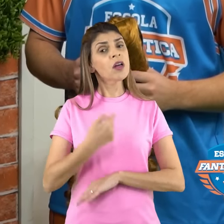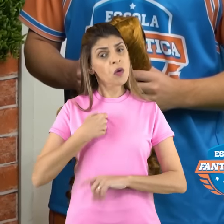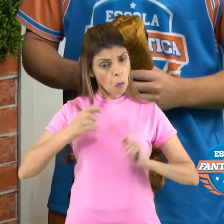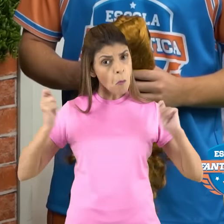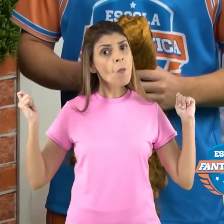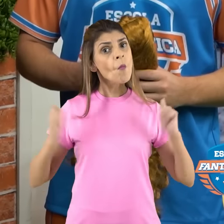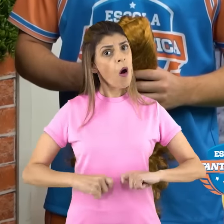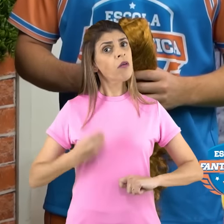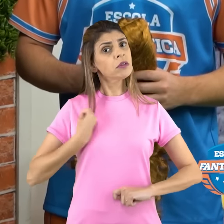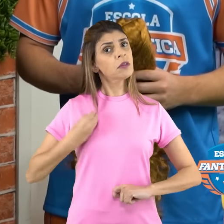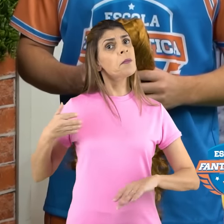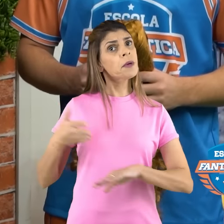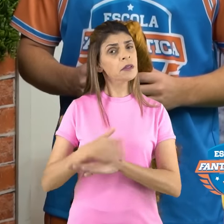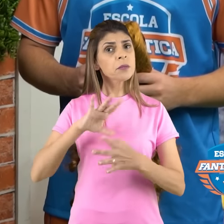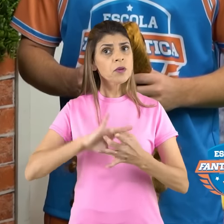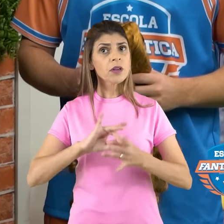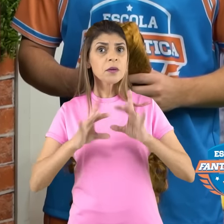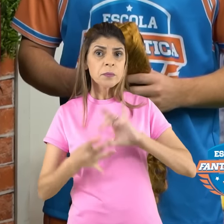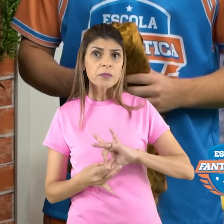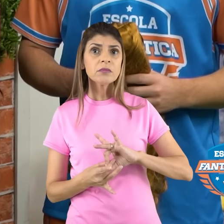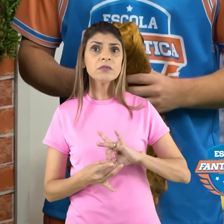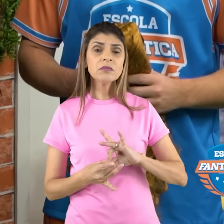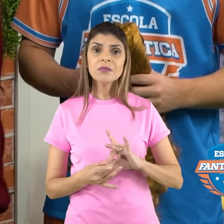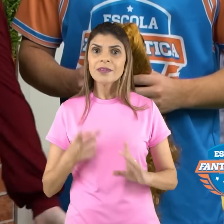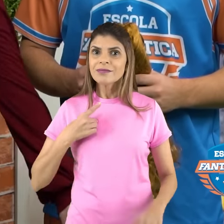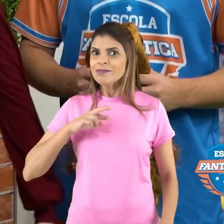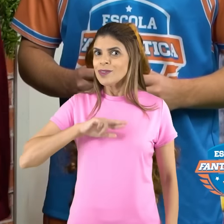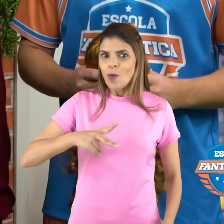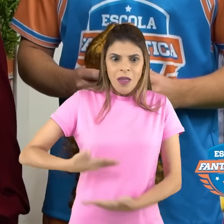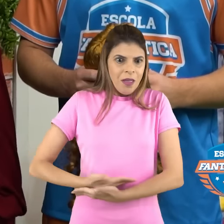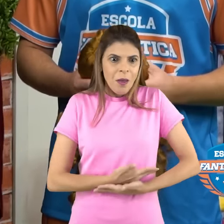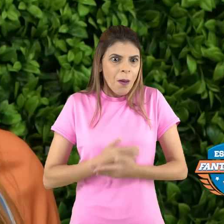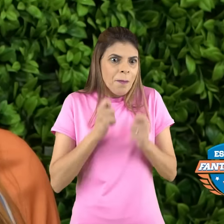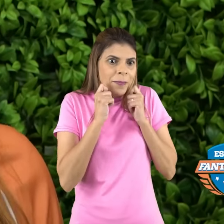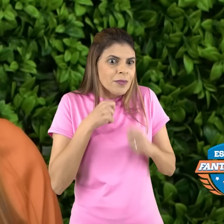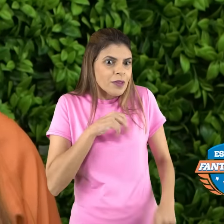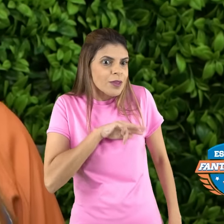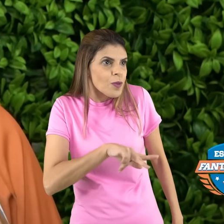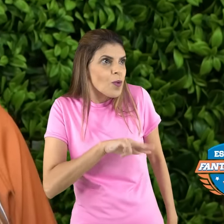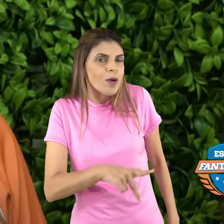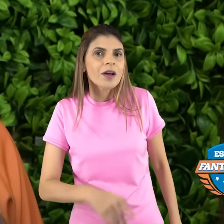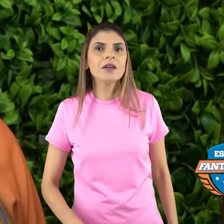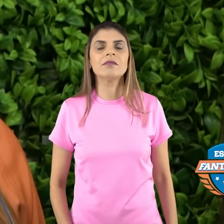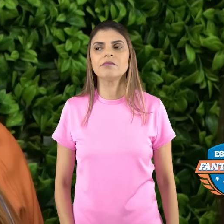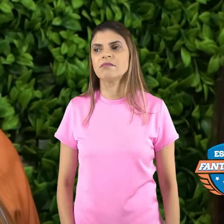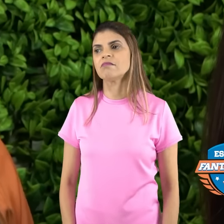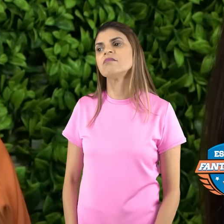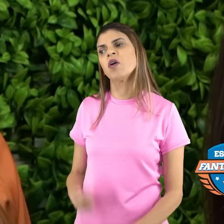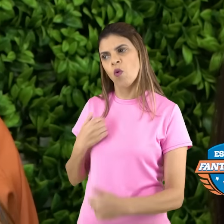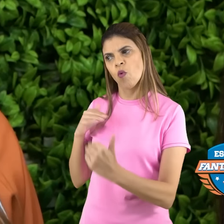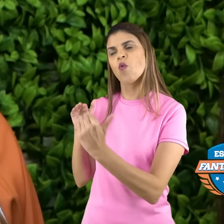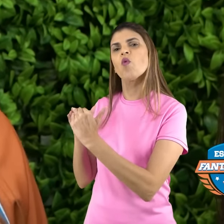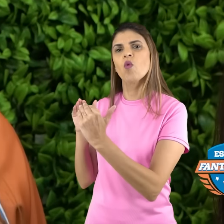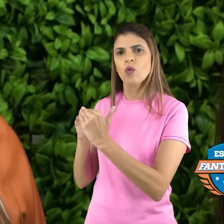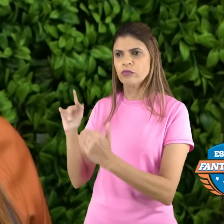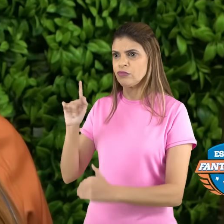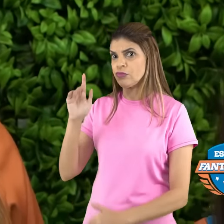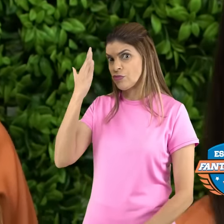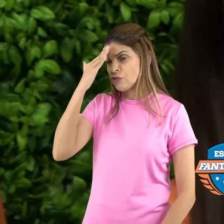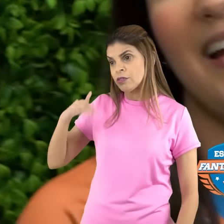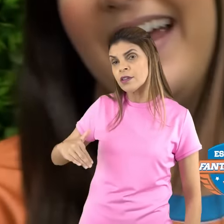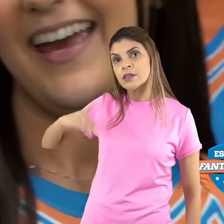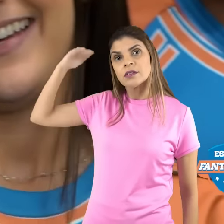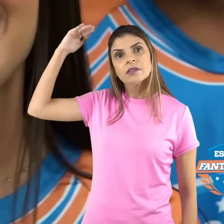que eu posso participar das Olimpíadas. Eu já não sou mais tão bebezinha assim. É, eu também acho, pessoal. A Gi tá